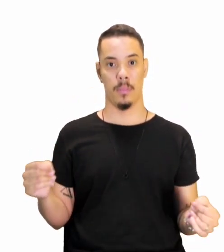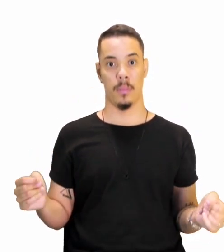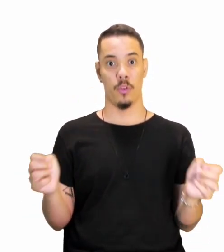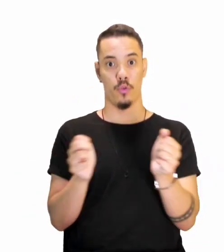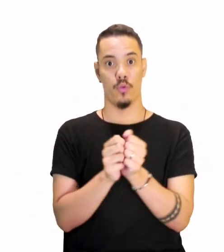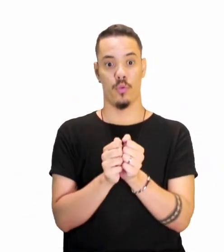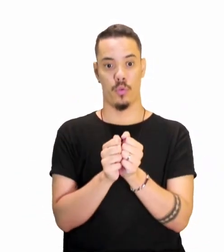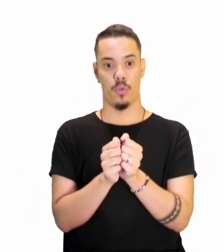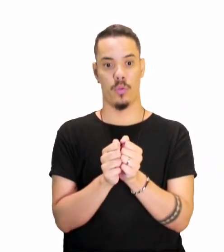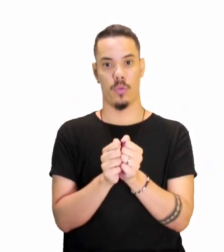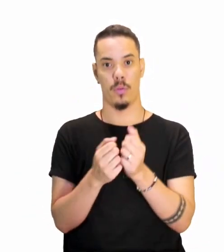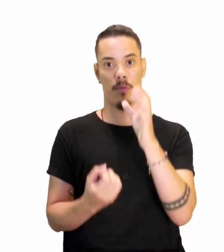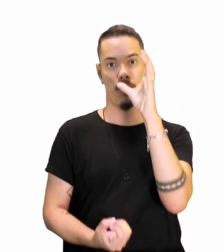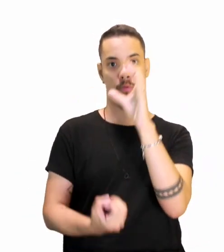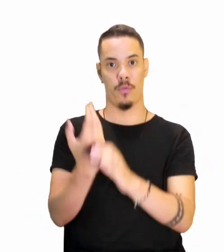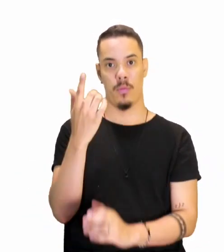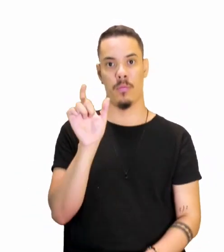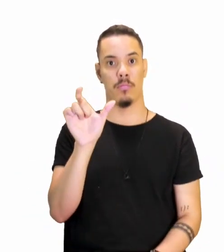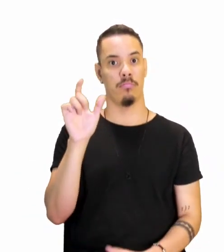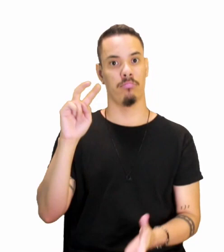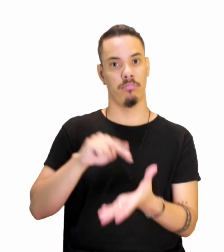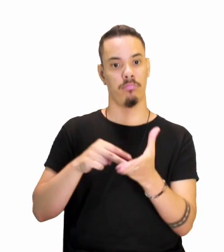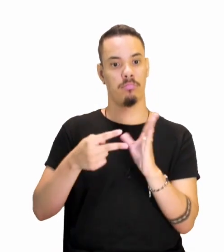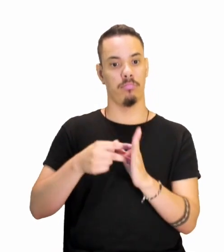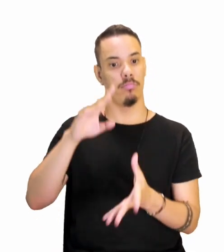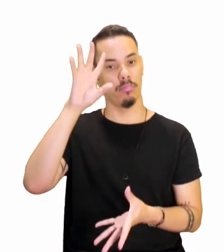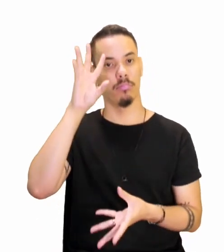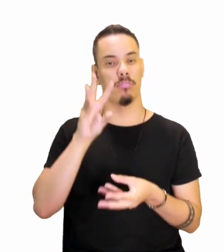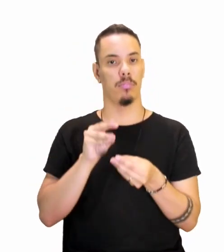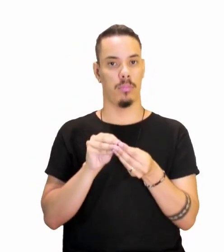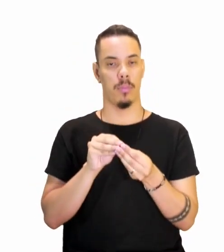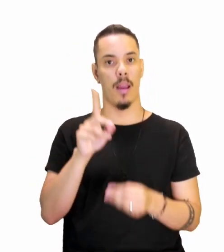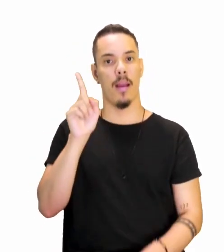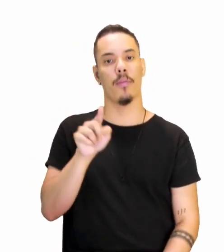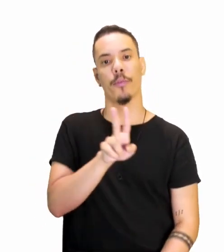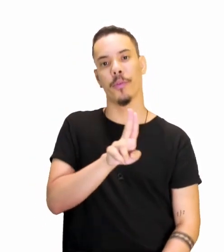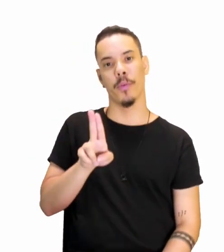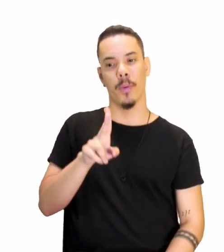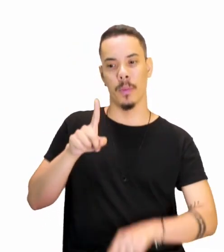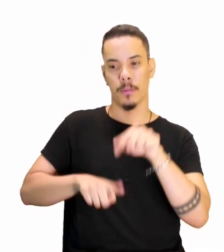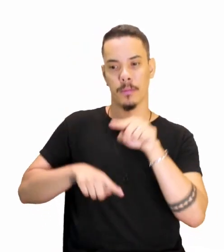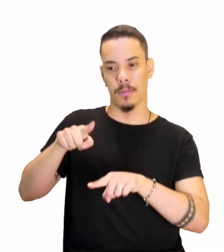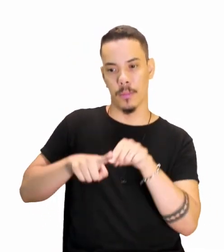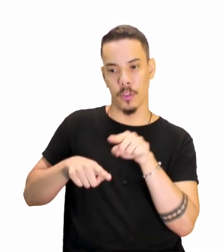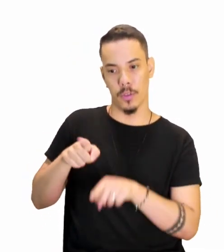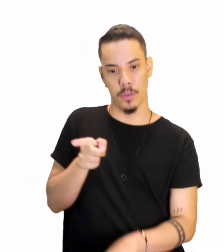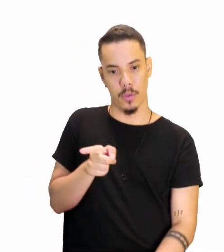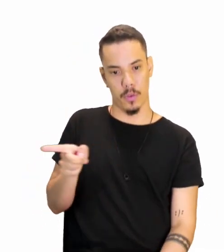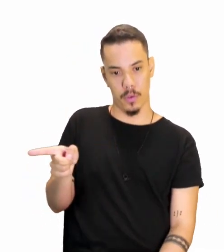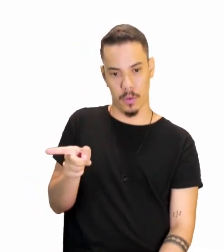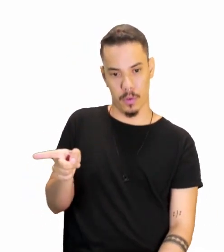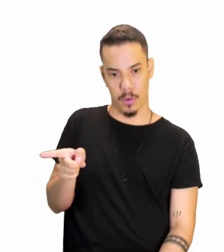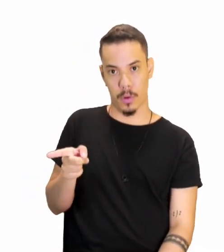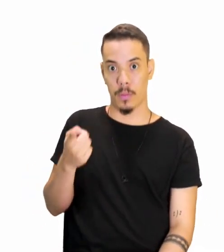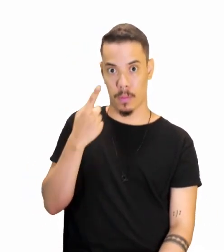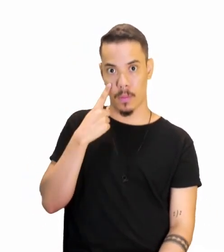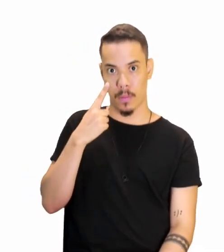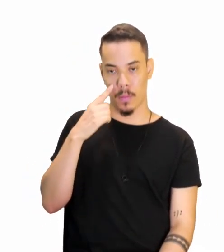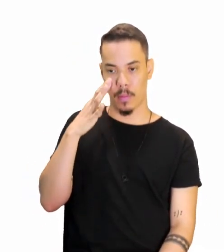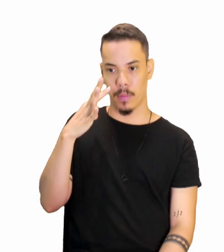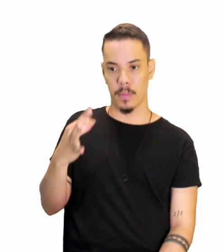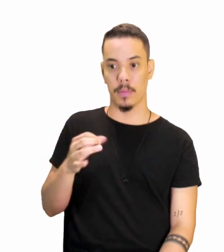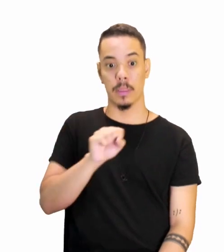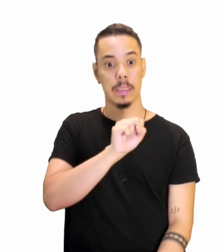radicais para formar essa palavra, tá? É o nome de um objeto, guarda-chuva.